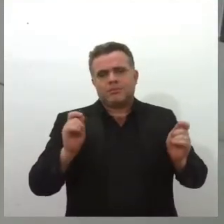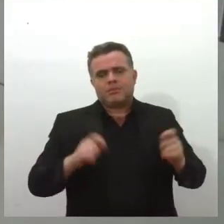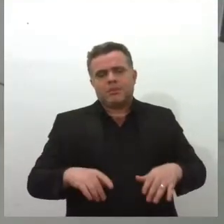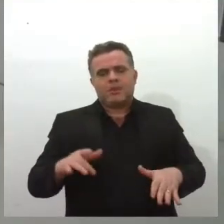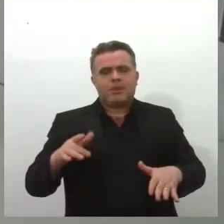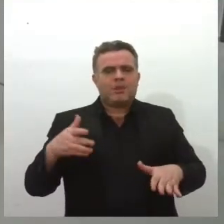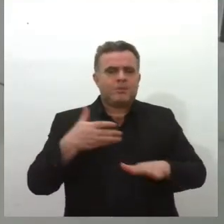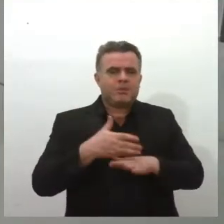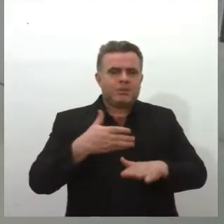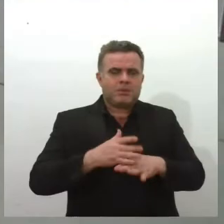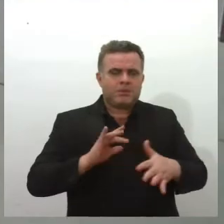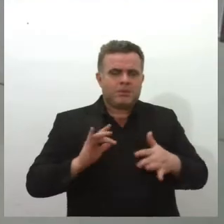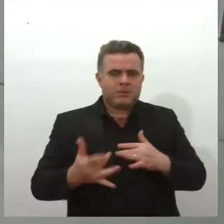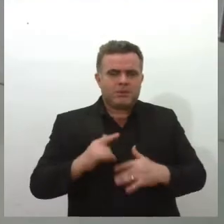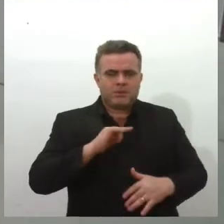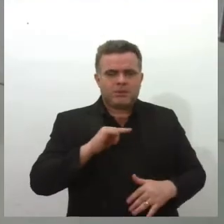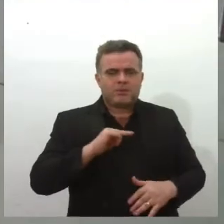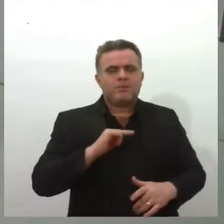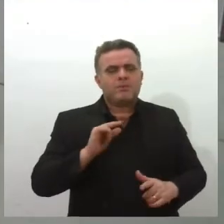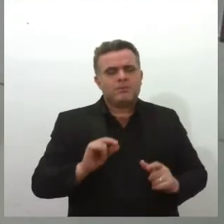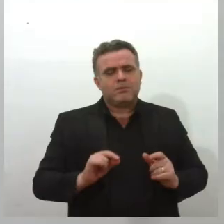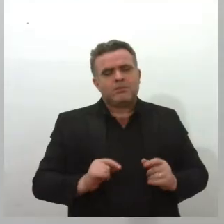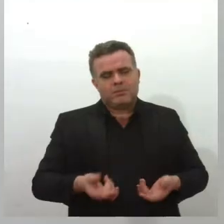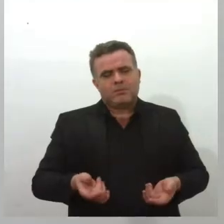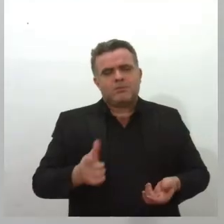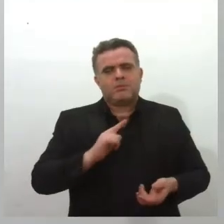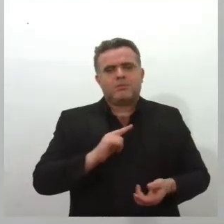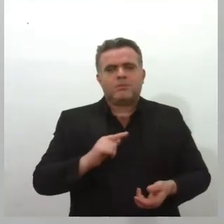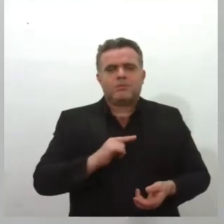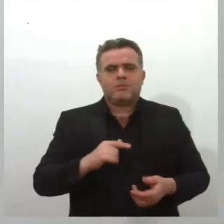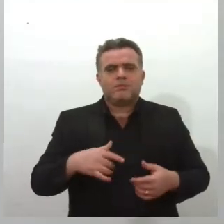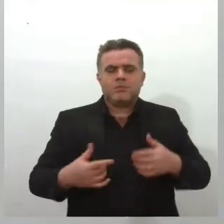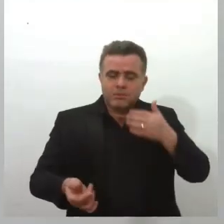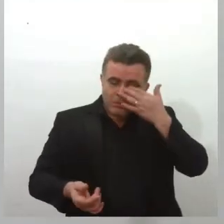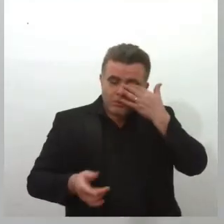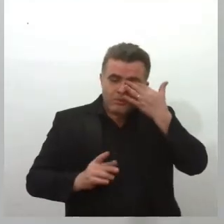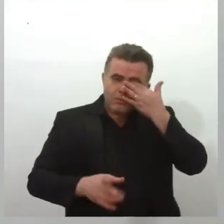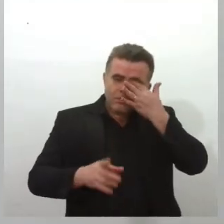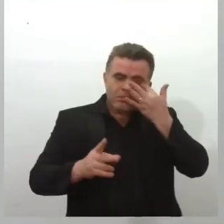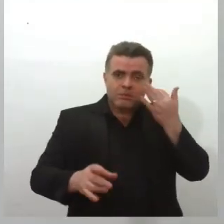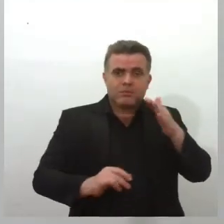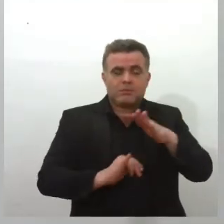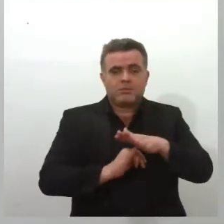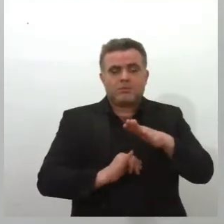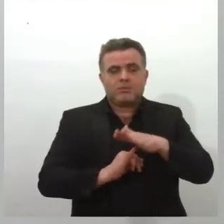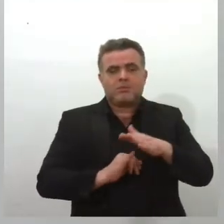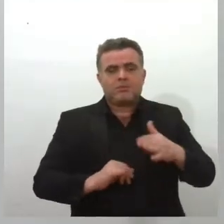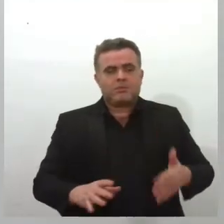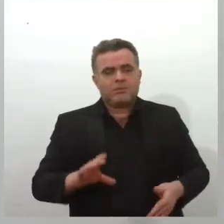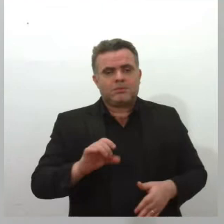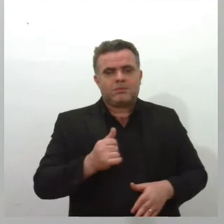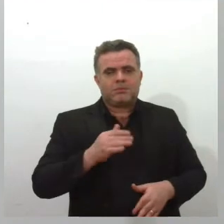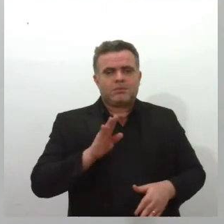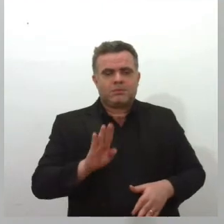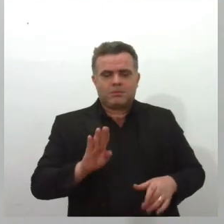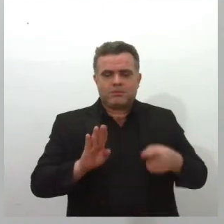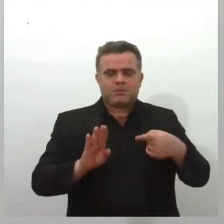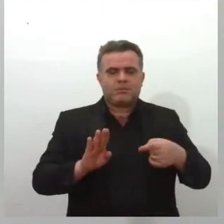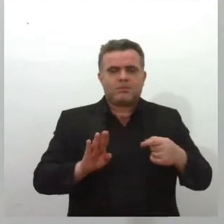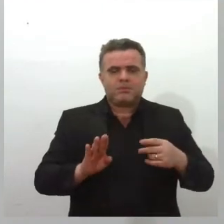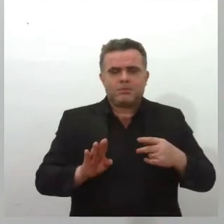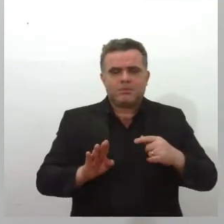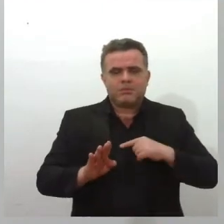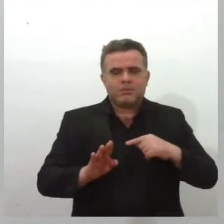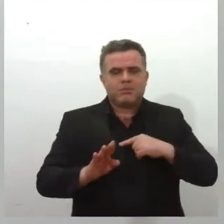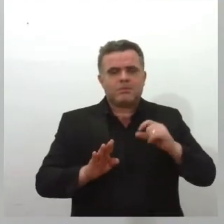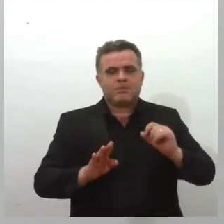doutora? Sim, sim. Uhum. Até na nossa instituição, né, as redes sociais da OAB, por meio do direct,